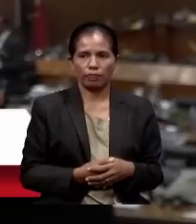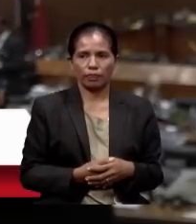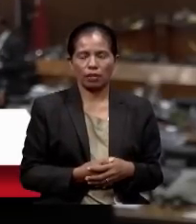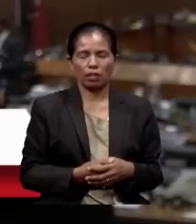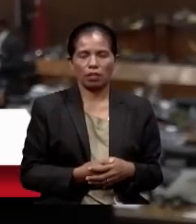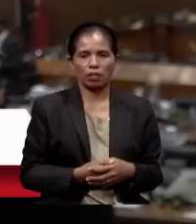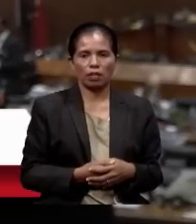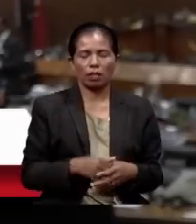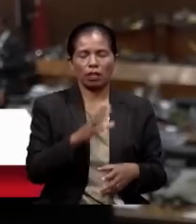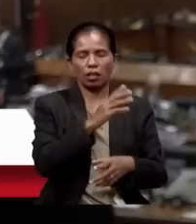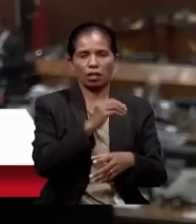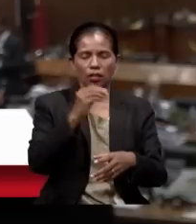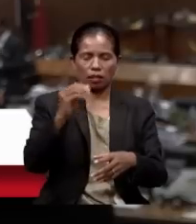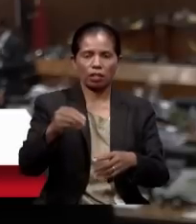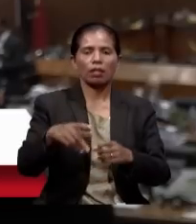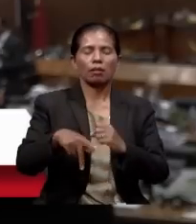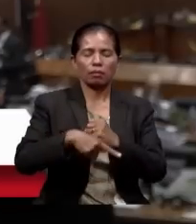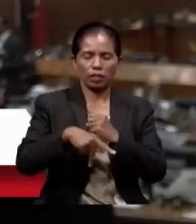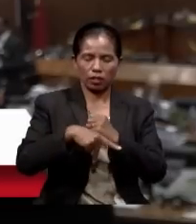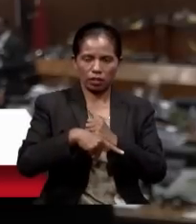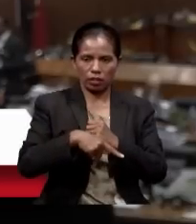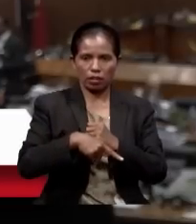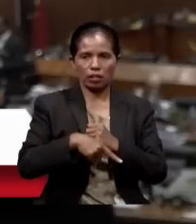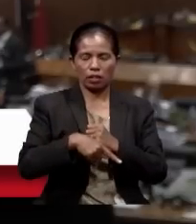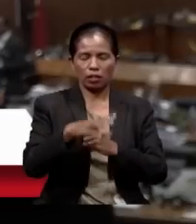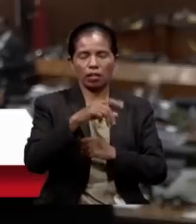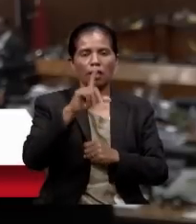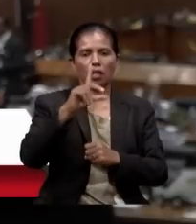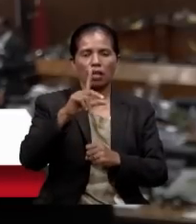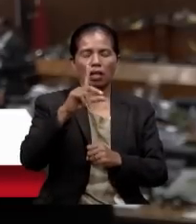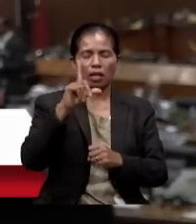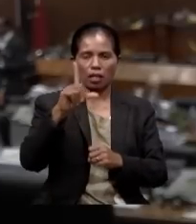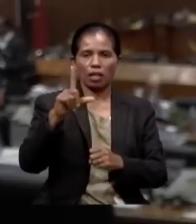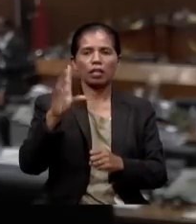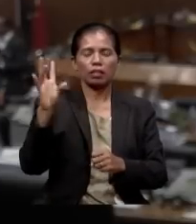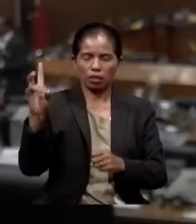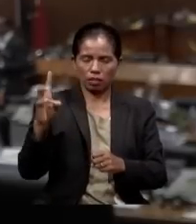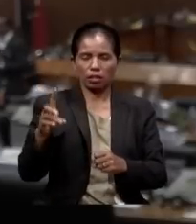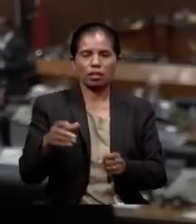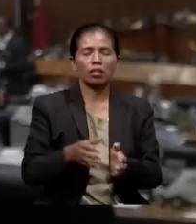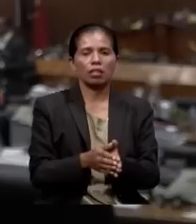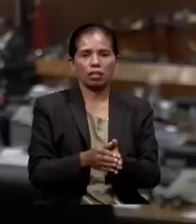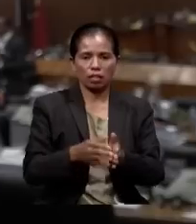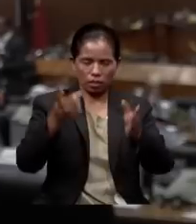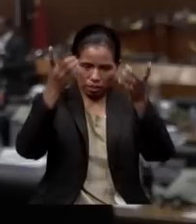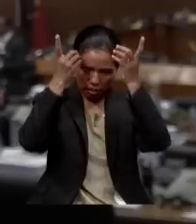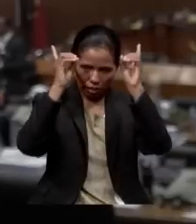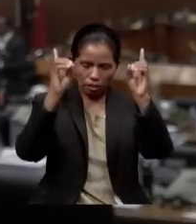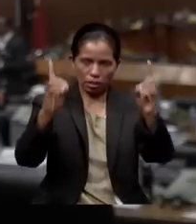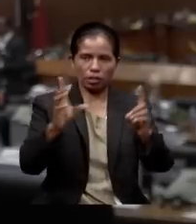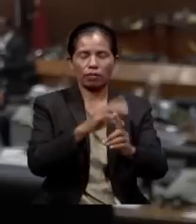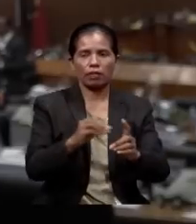opsau ne, ni akara ka ne ita be ne nain ma kate ne dekara na, mas plataforma tink baro an, toi da